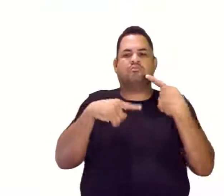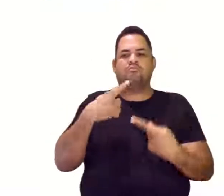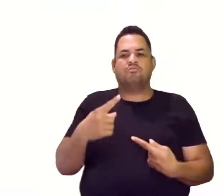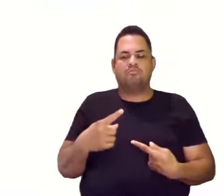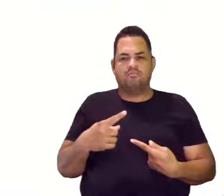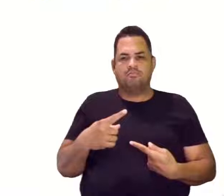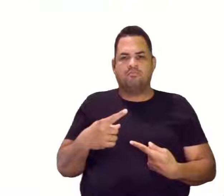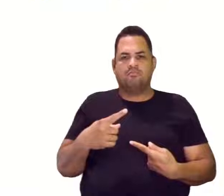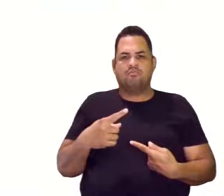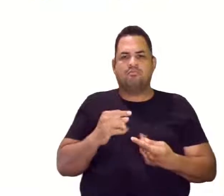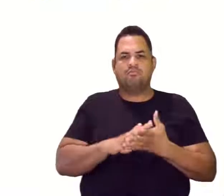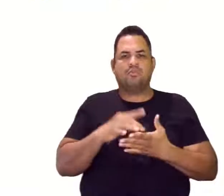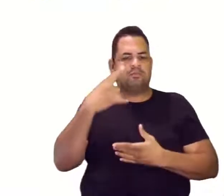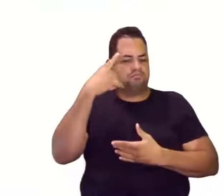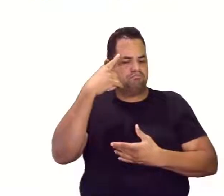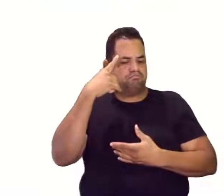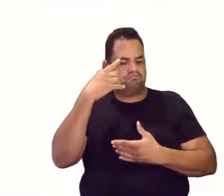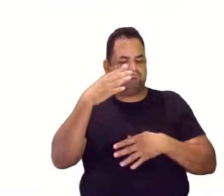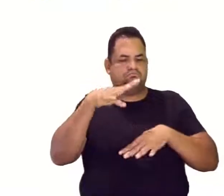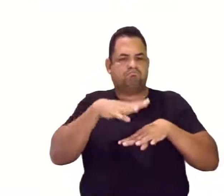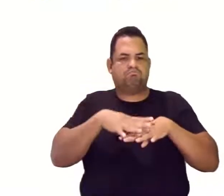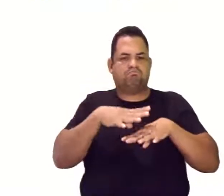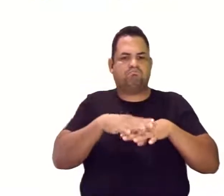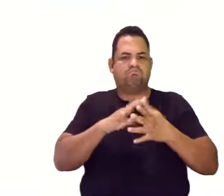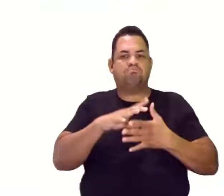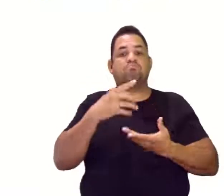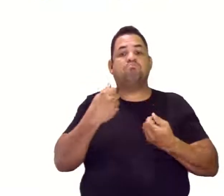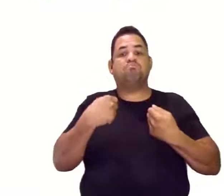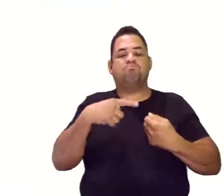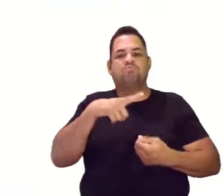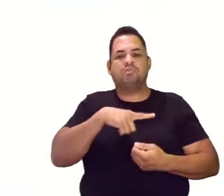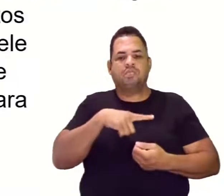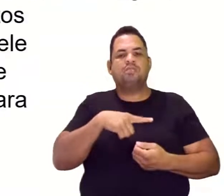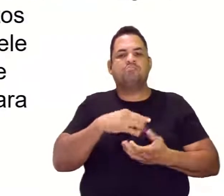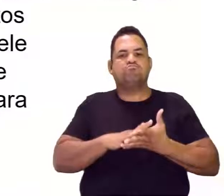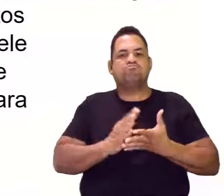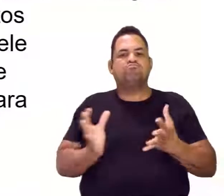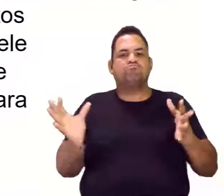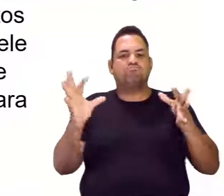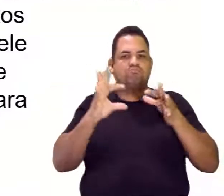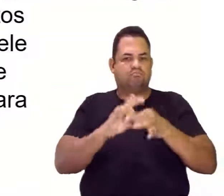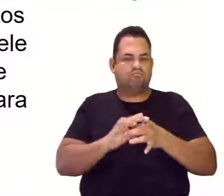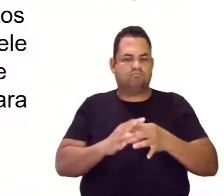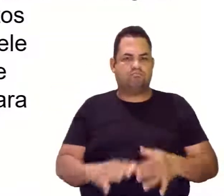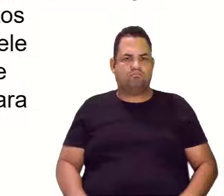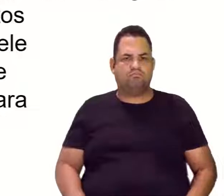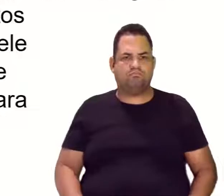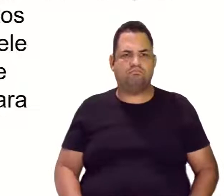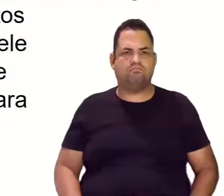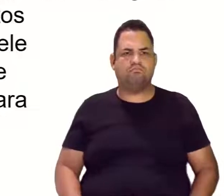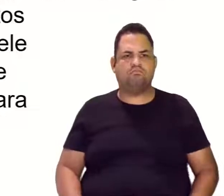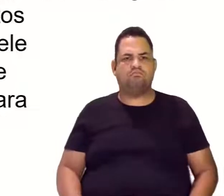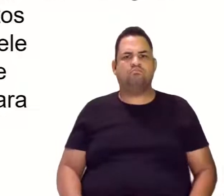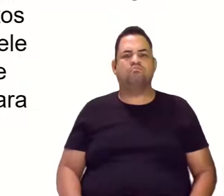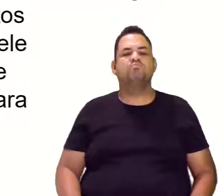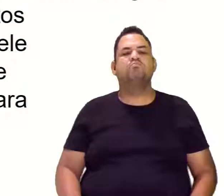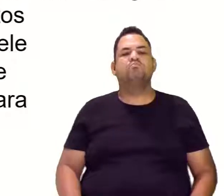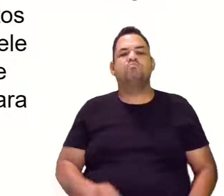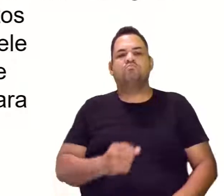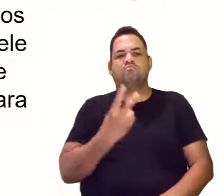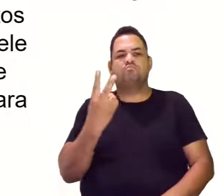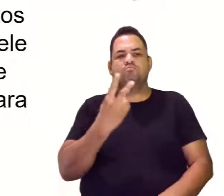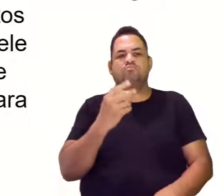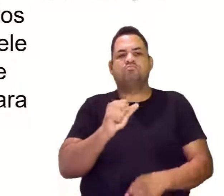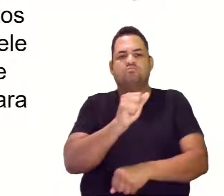ele joga o raciocínio matemático. Tem um contexto, né? Todas elas têm um contexto. Seguindo aqui, o aluno marca pontos de acordo com a soma